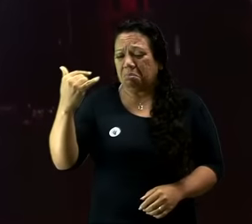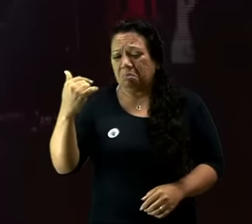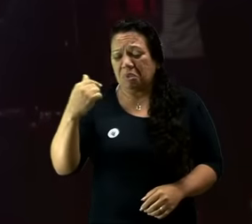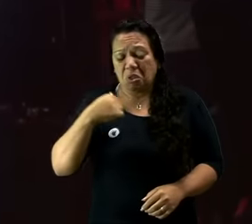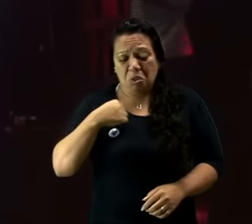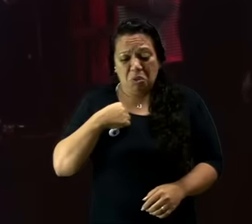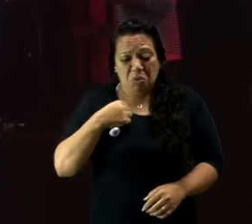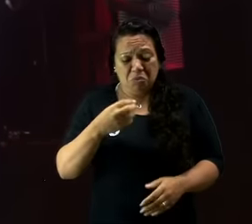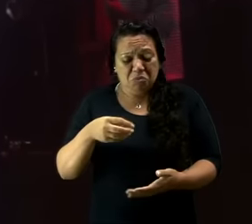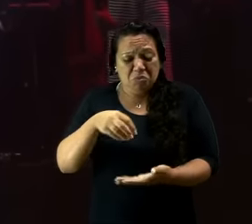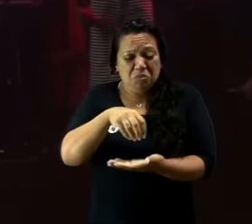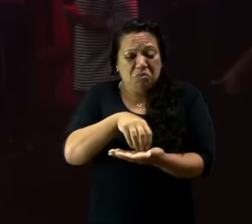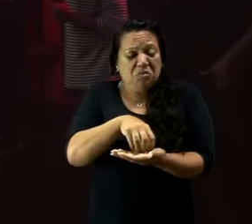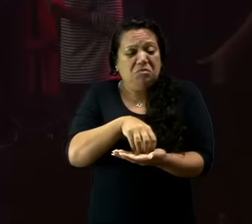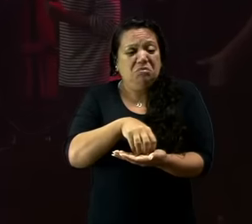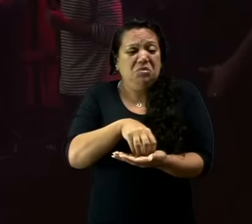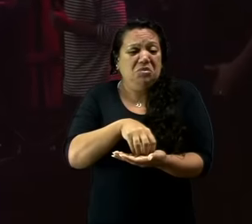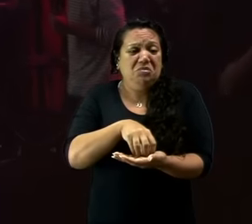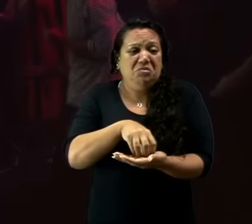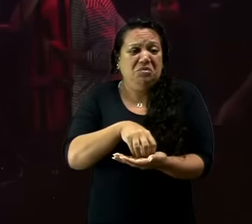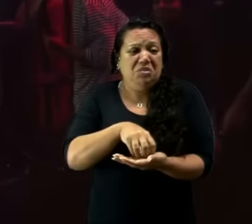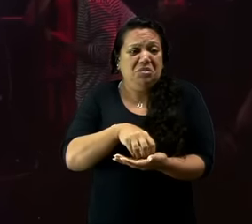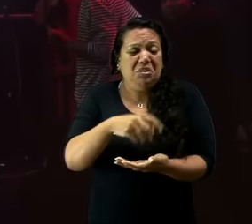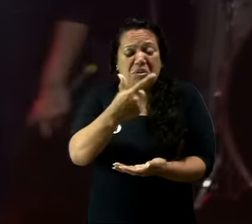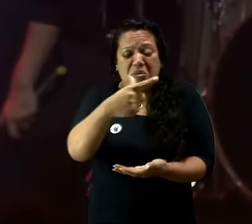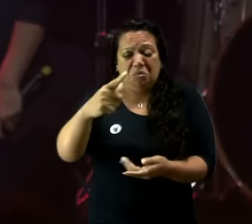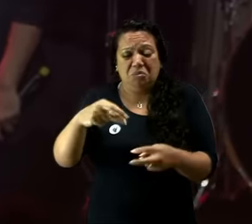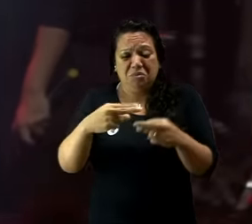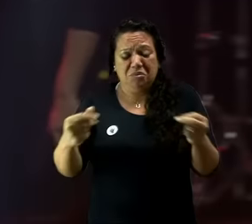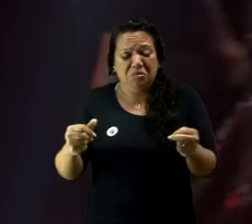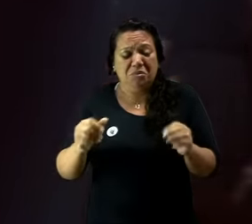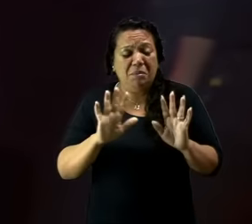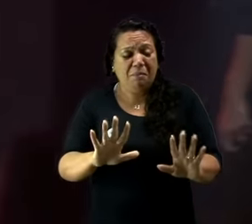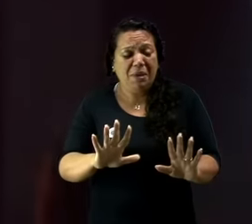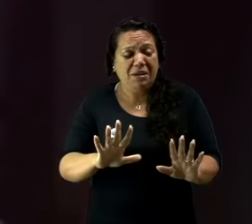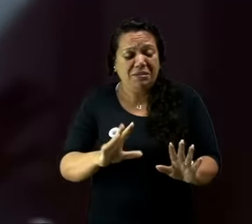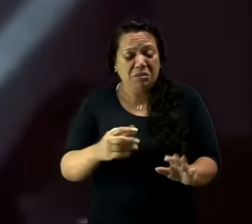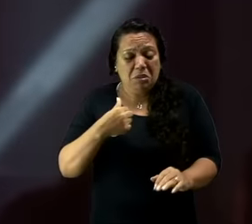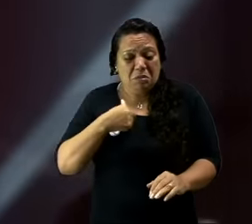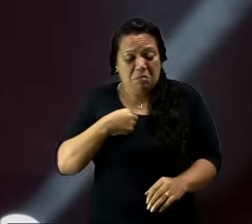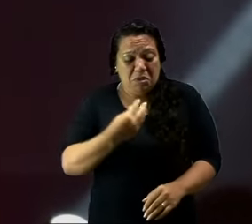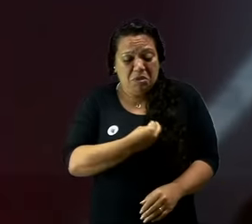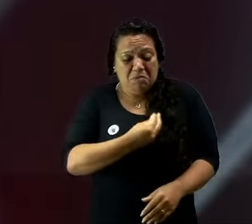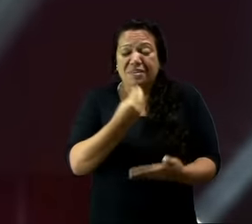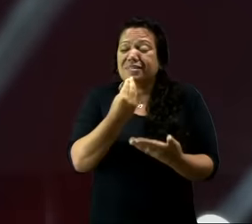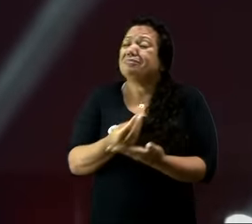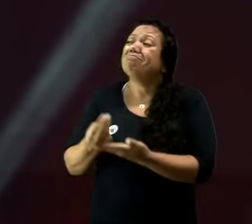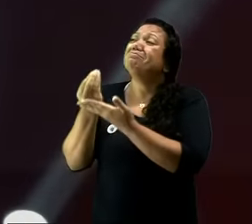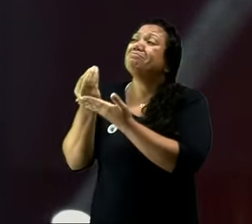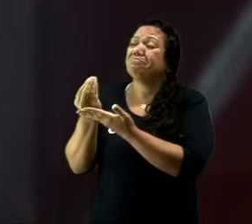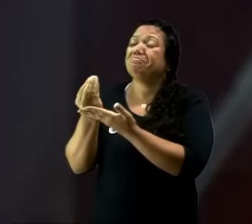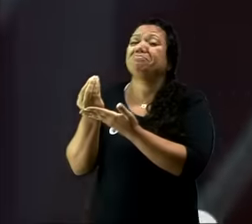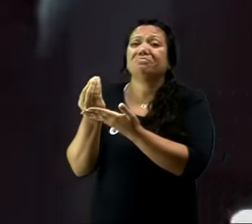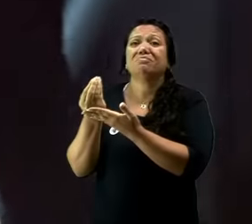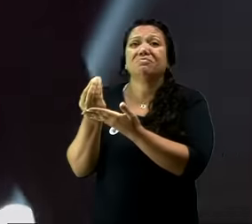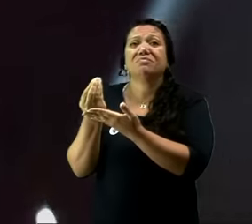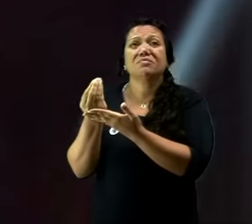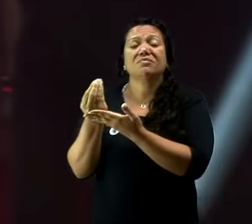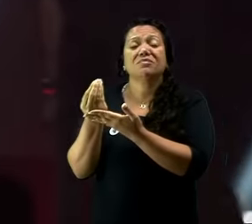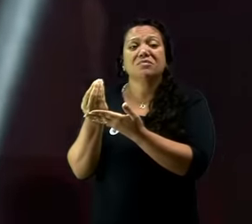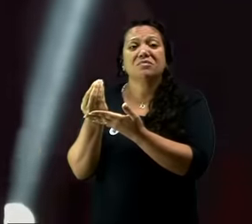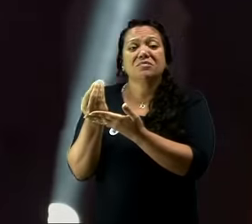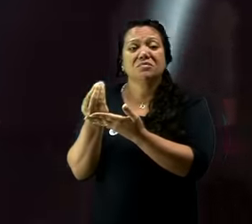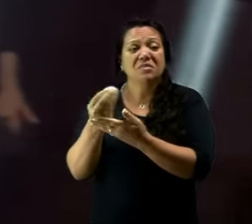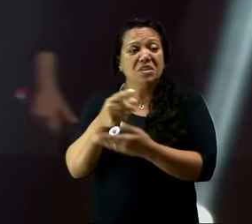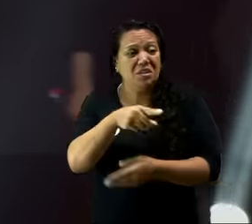vida, quando na verdade a minha vida é dele, é tudo dele. Eu quero convidar você que está aí no seu lugar, assim como aquela irmã veio correndo aqui para o